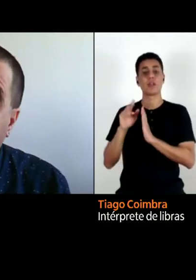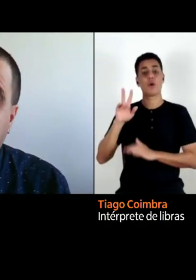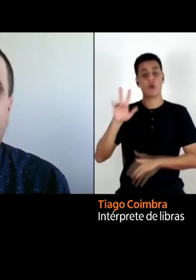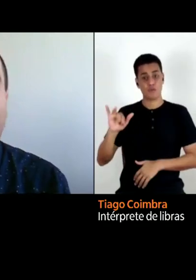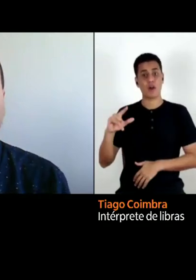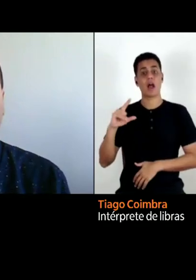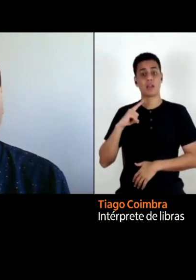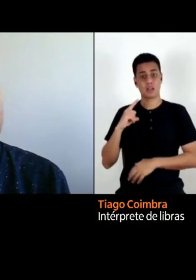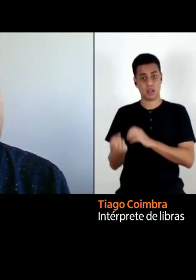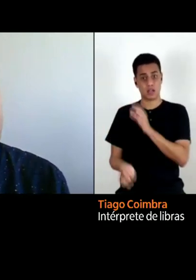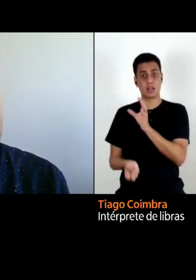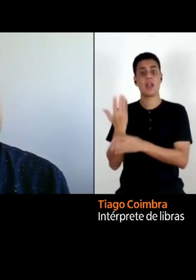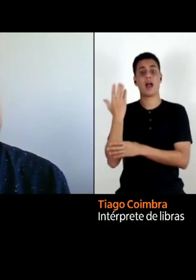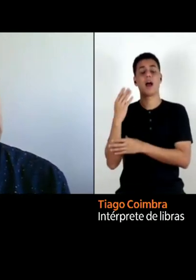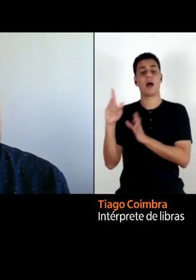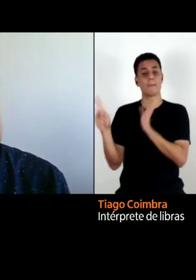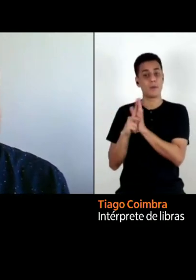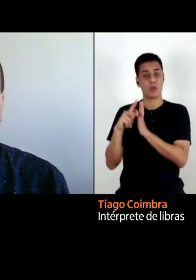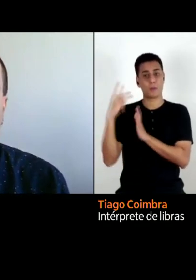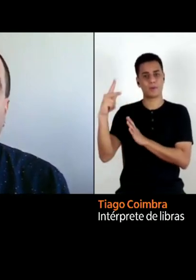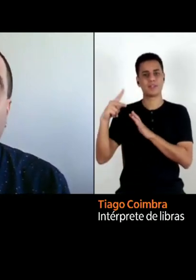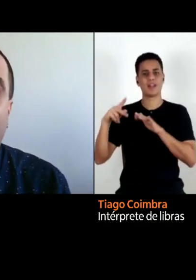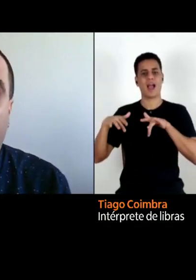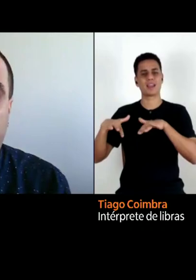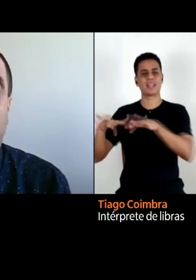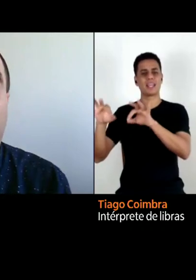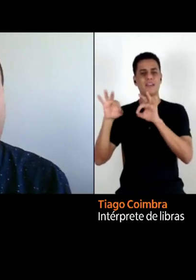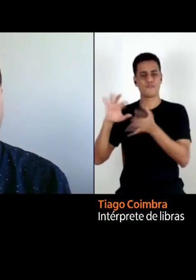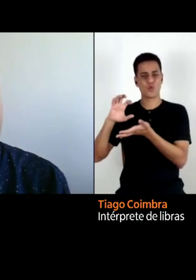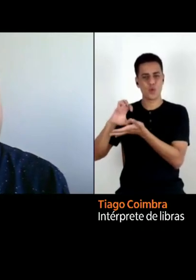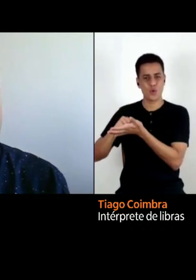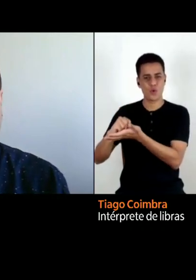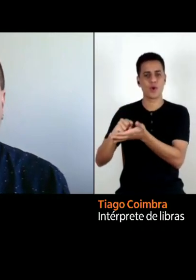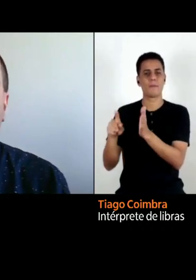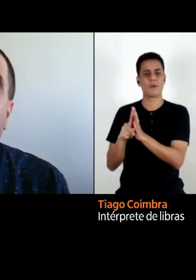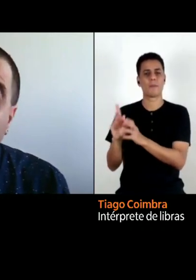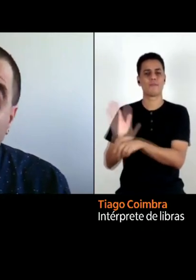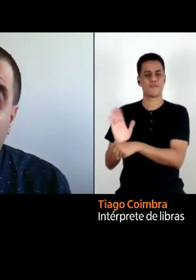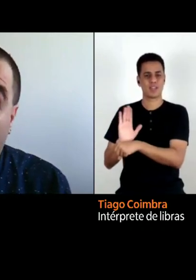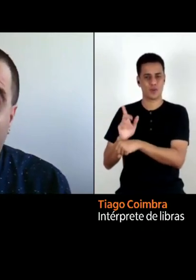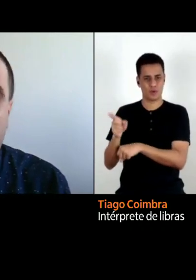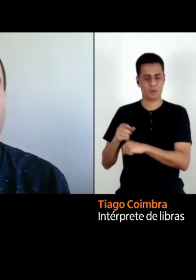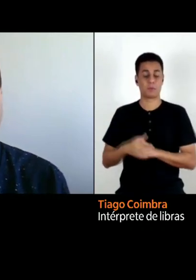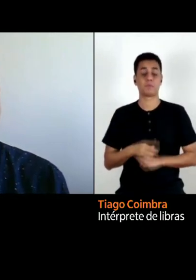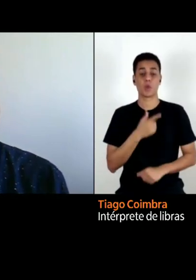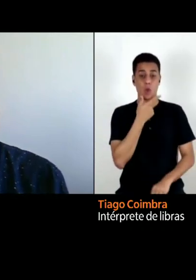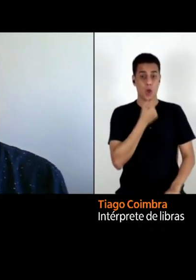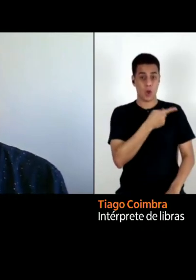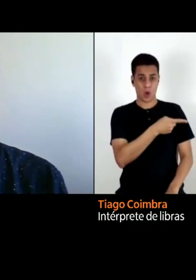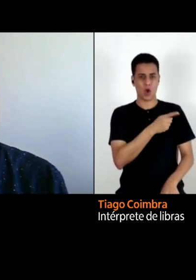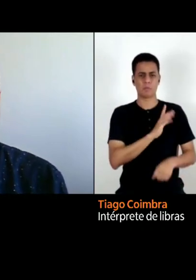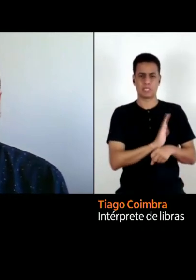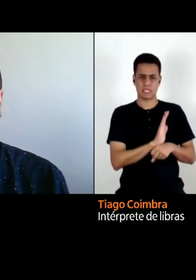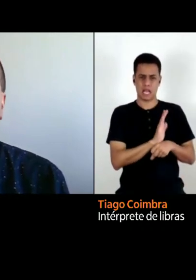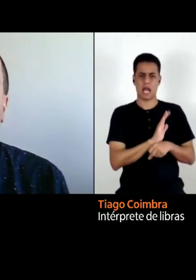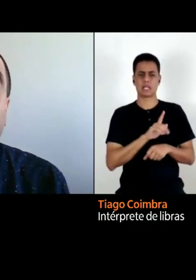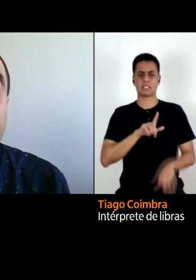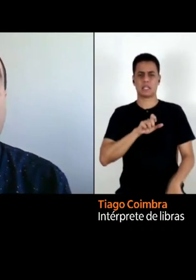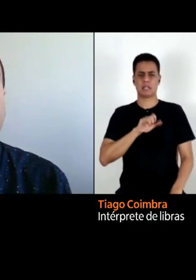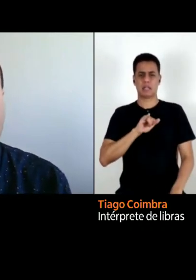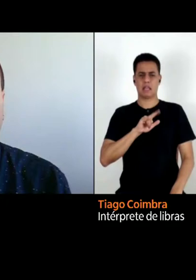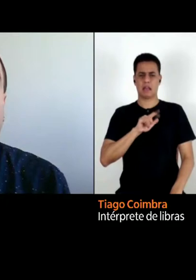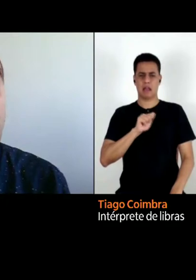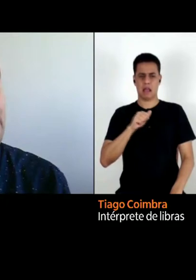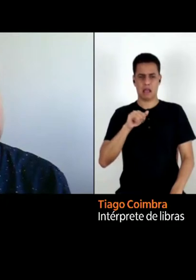de Filmes, o cineasta de animação e de vanguarda, Len Lai, perguntou, aspas,